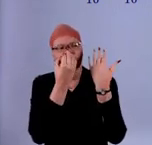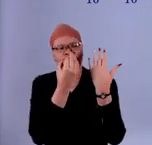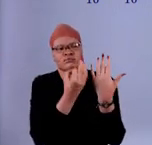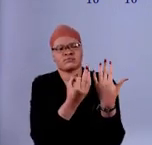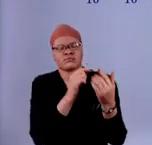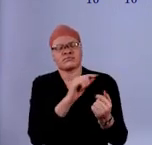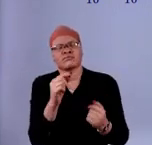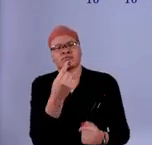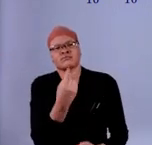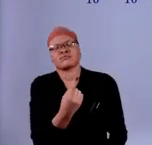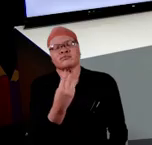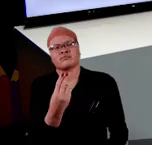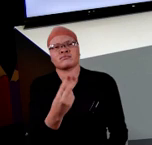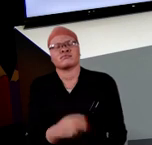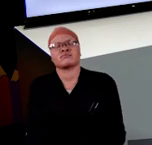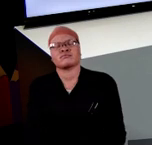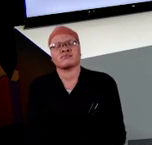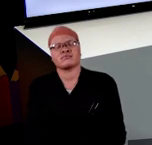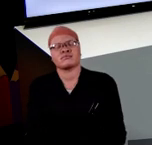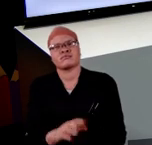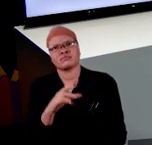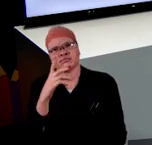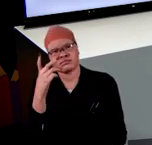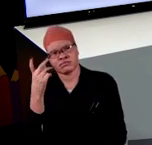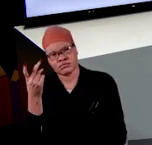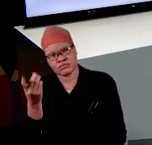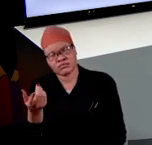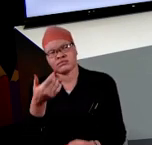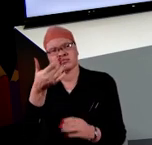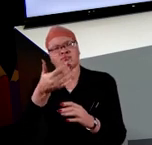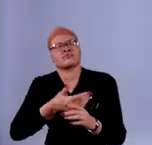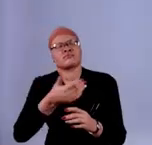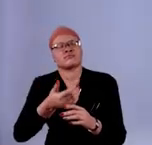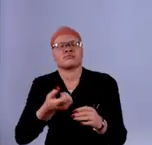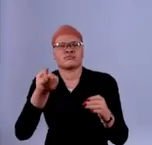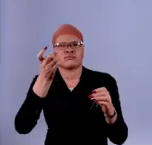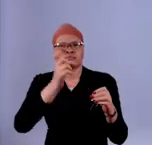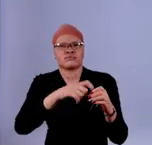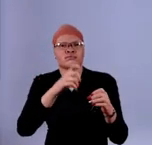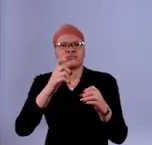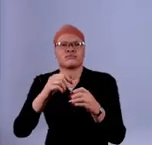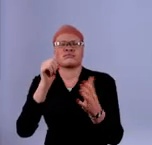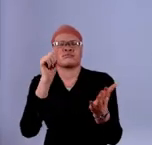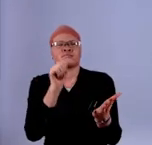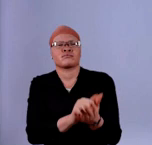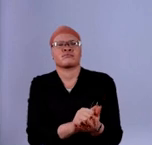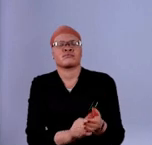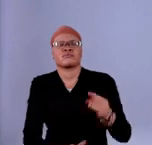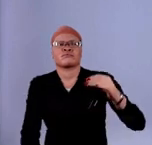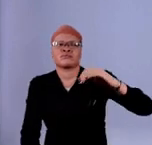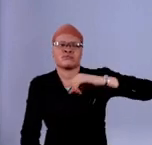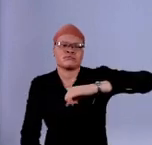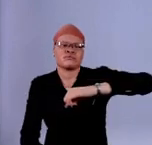menor que novo sobre nós vamos para a outra atividade completa com os símbolos